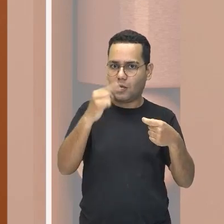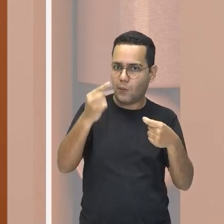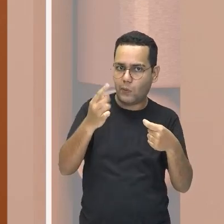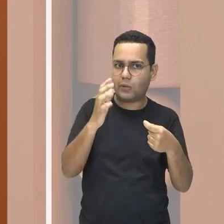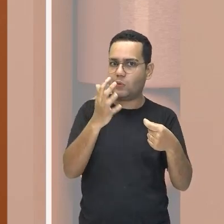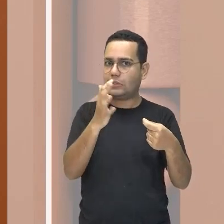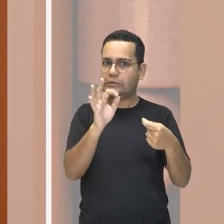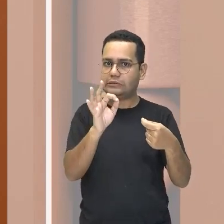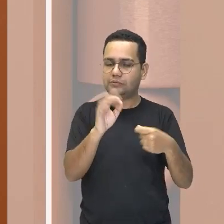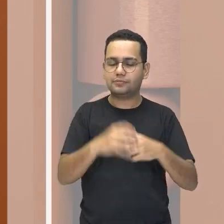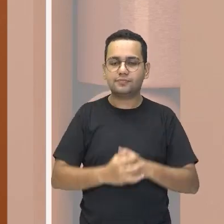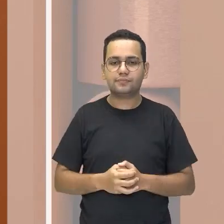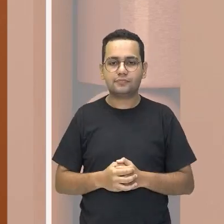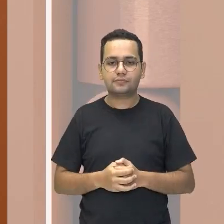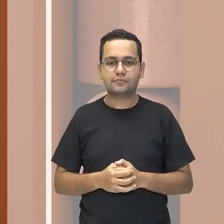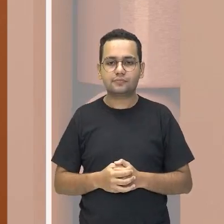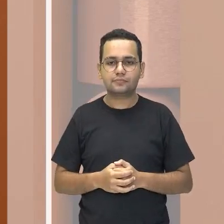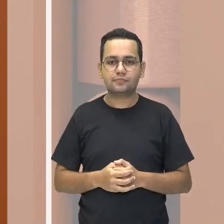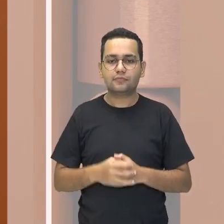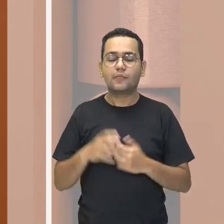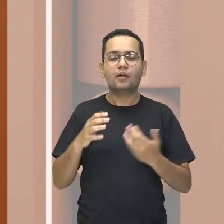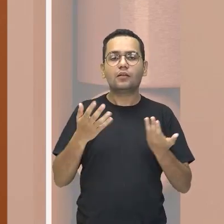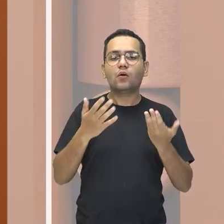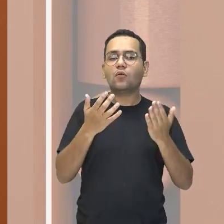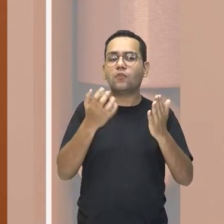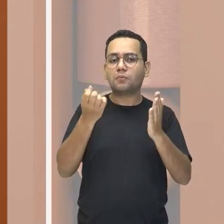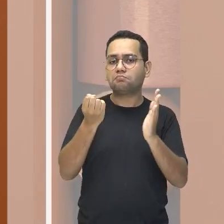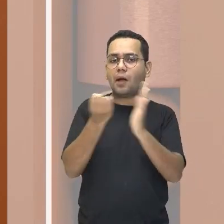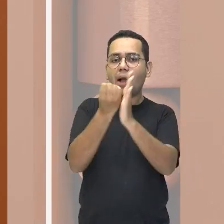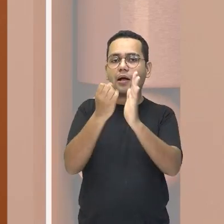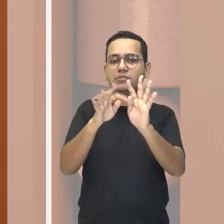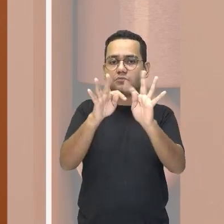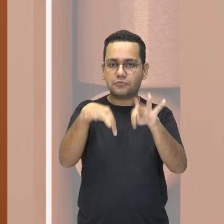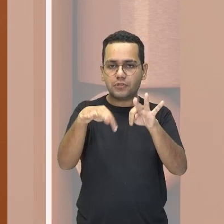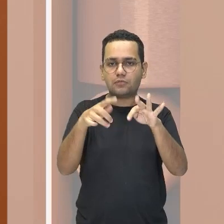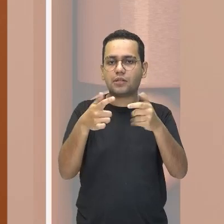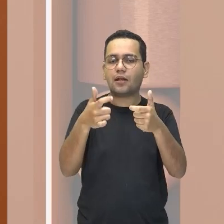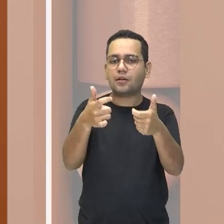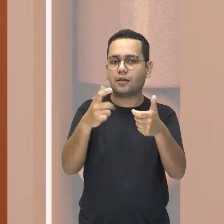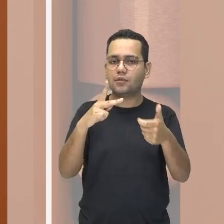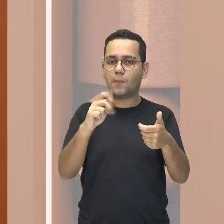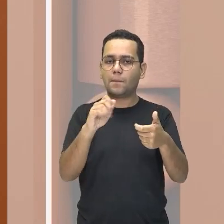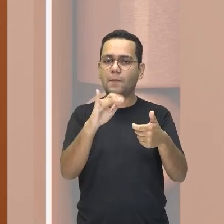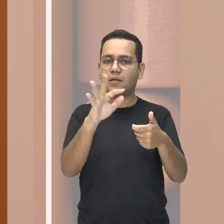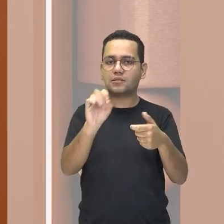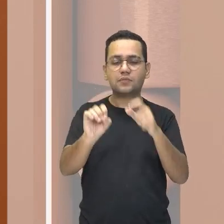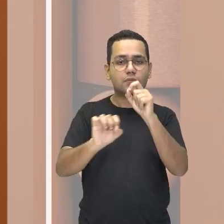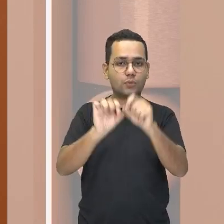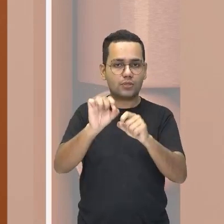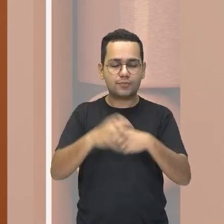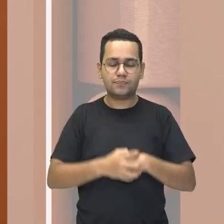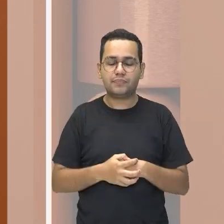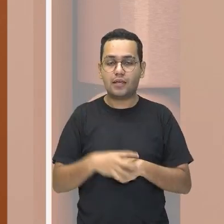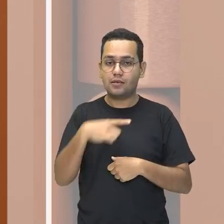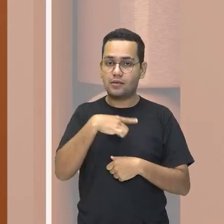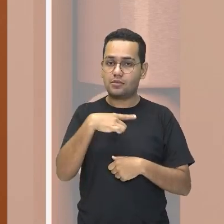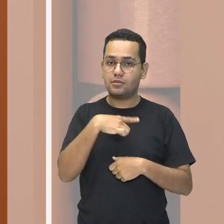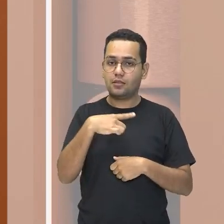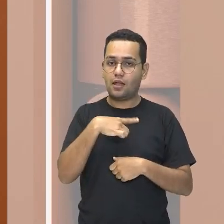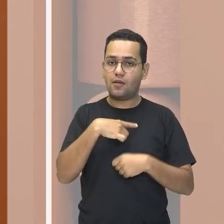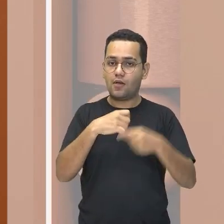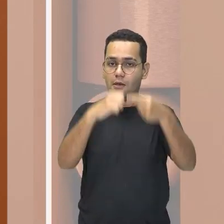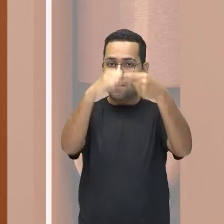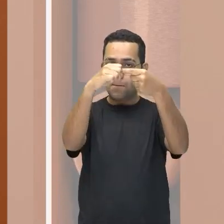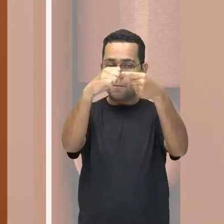importante marcou o fim da guerra no Pacífico, que foi justamente a explosão das bombas atômicas nas cidades